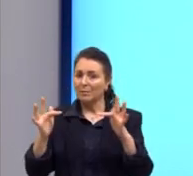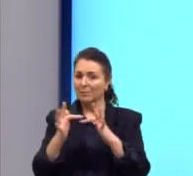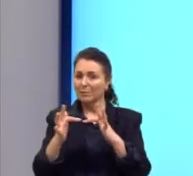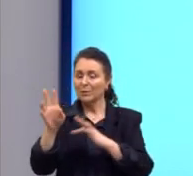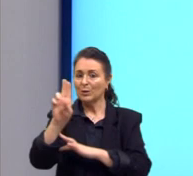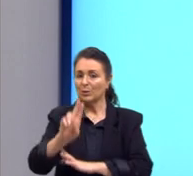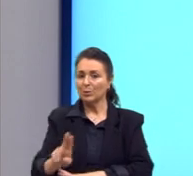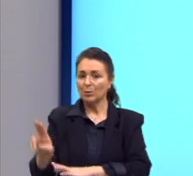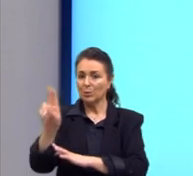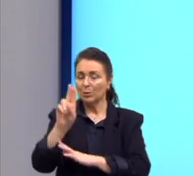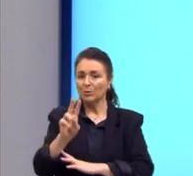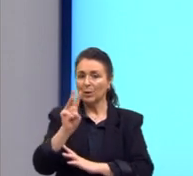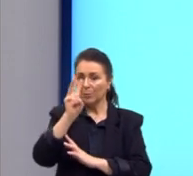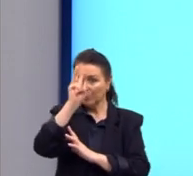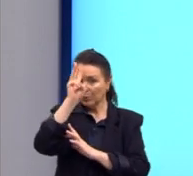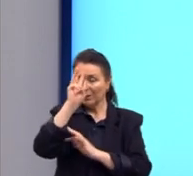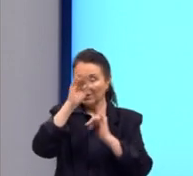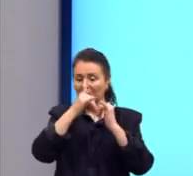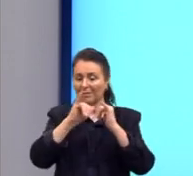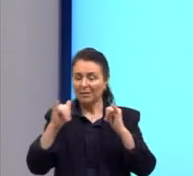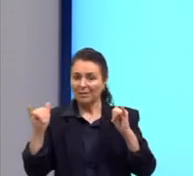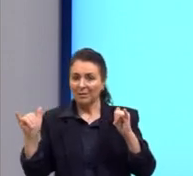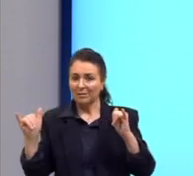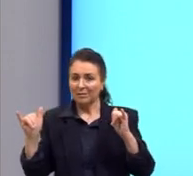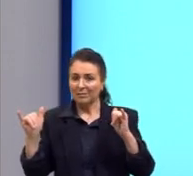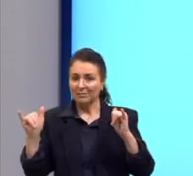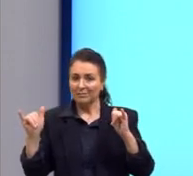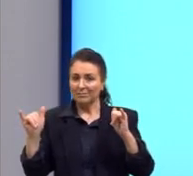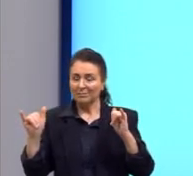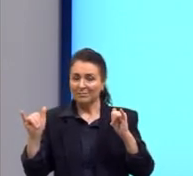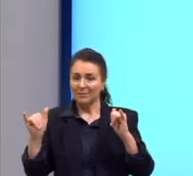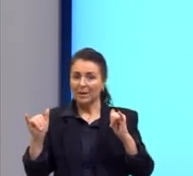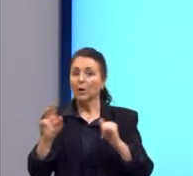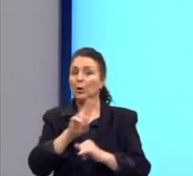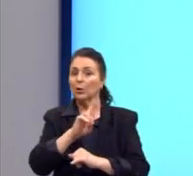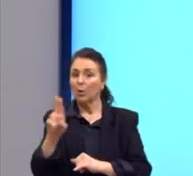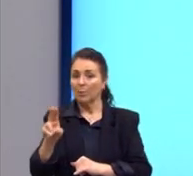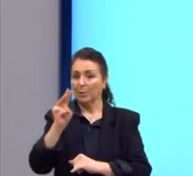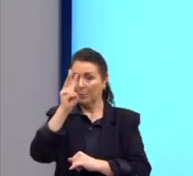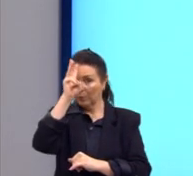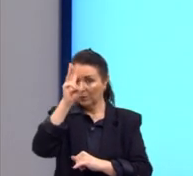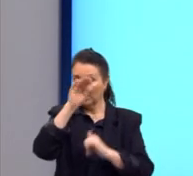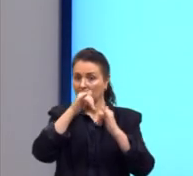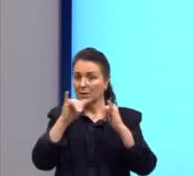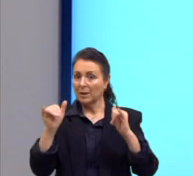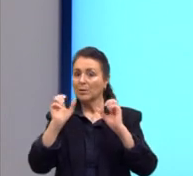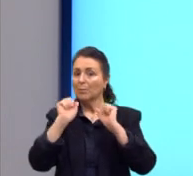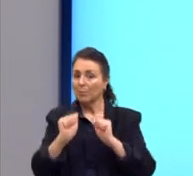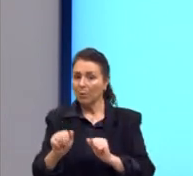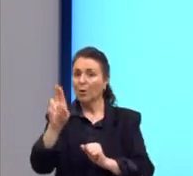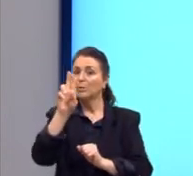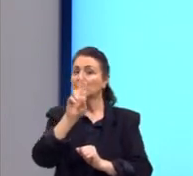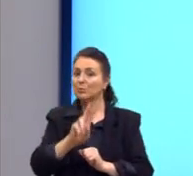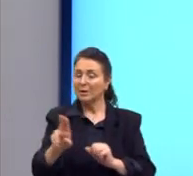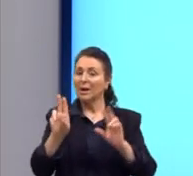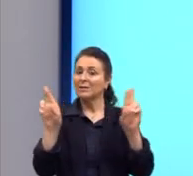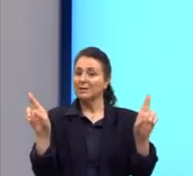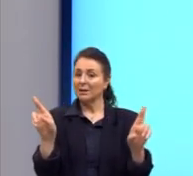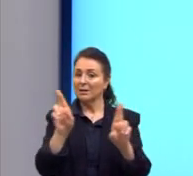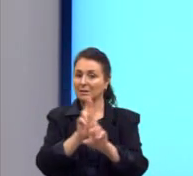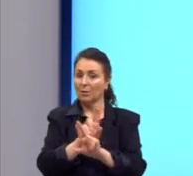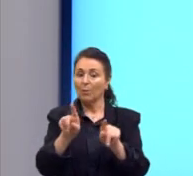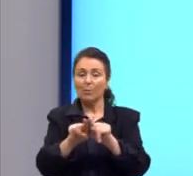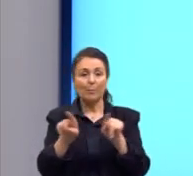gente usa em potência elétrica quando a gente tá falando de potência elétrica a gente Claro pode usar essa relação aqui sim né